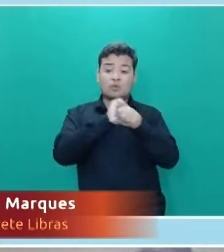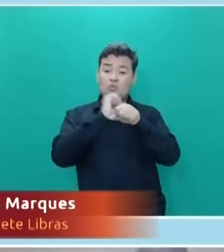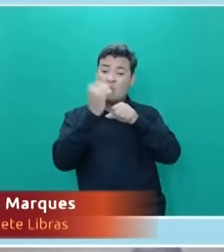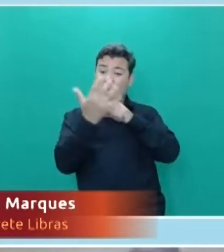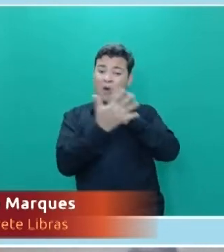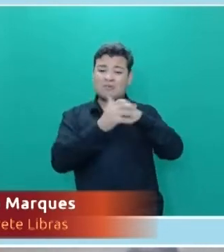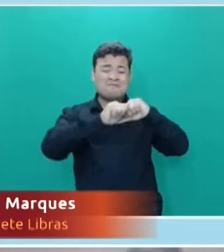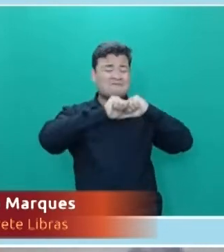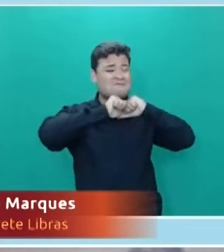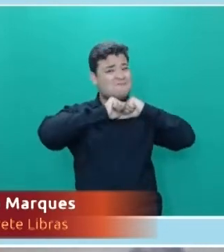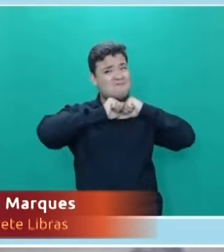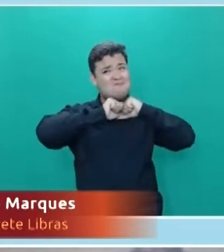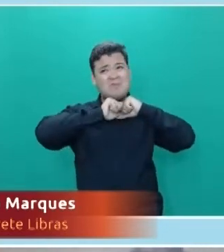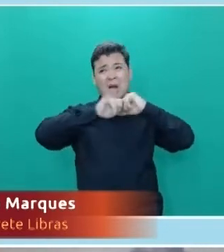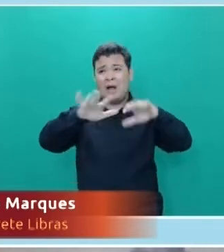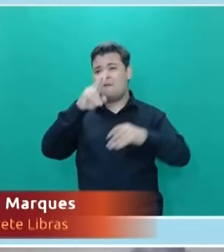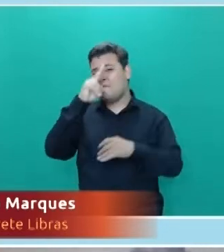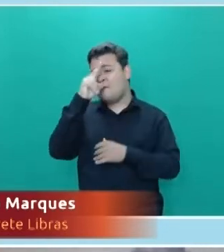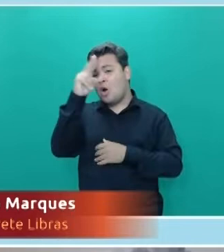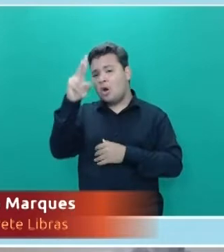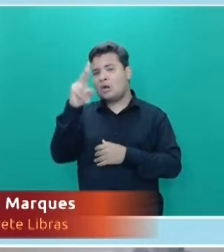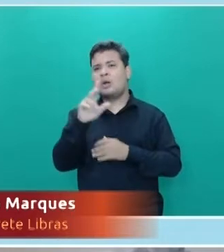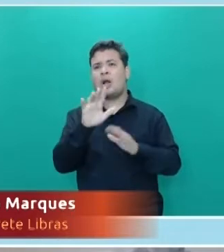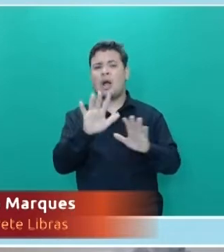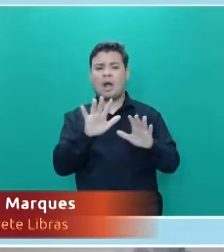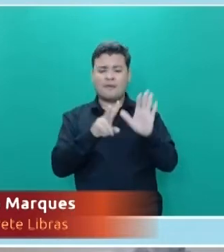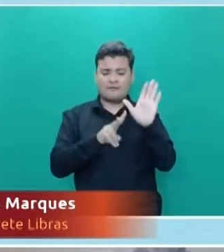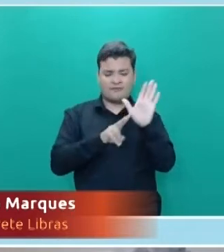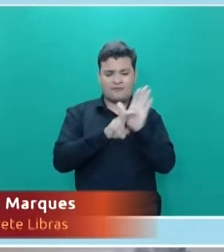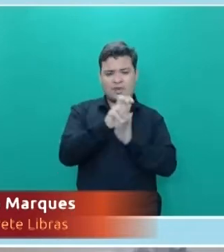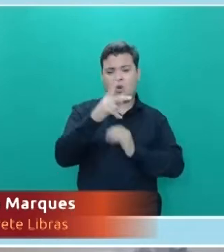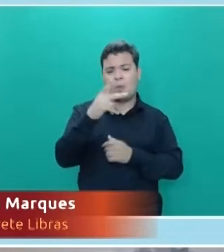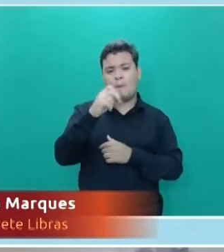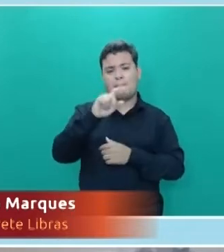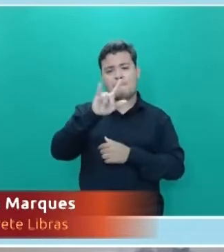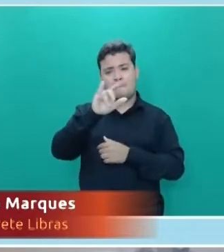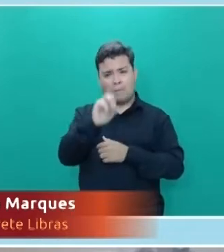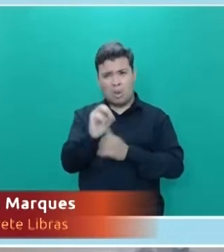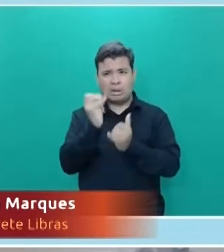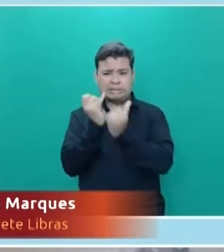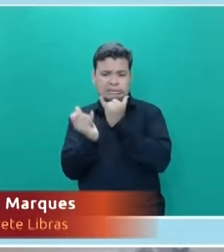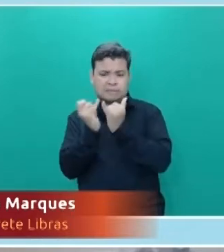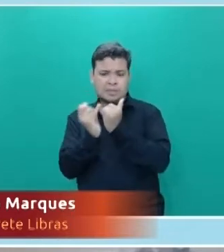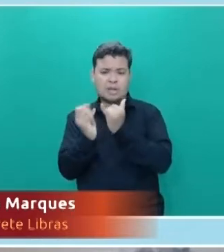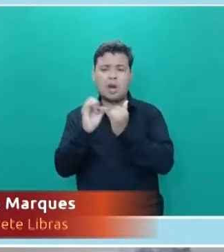muito alto. O vírus da polio se assemelha ou se distancia desses vírus que eu citei?